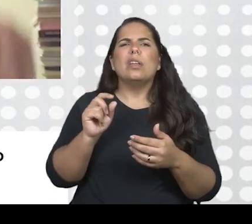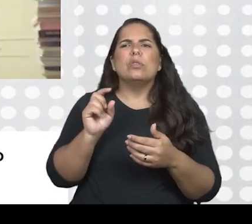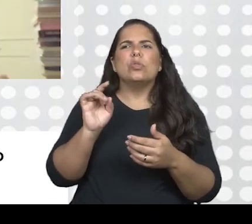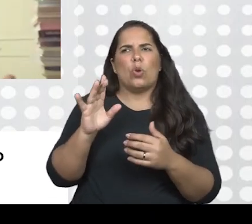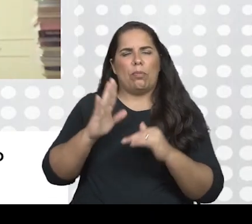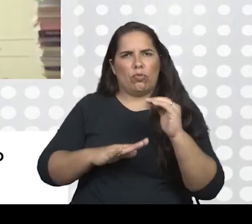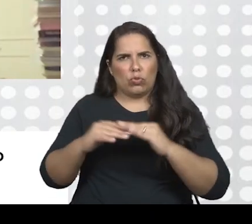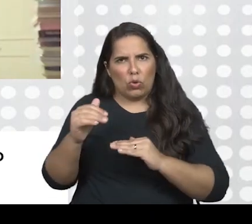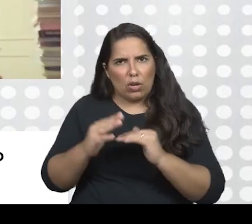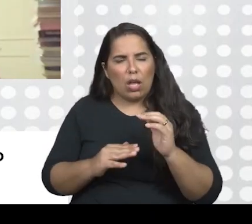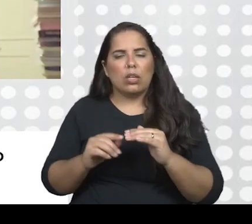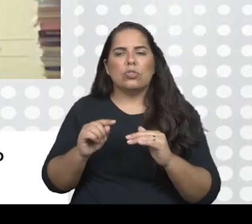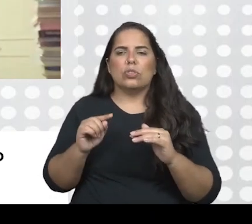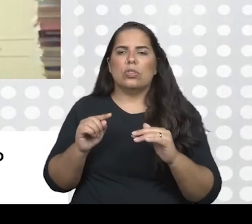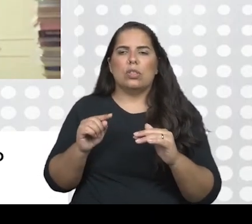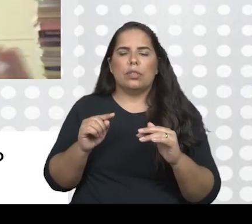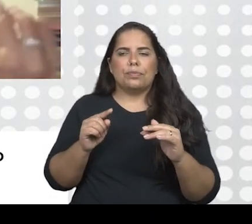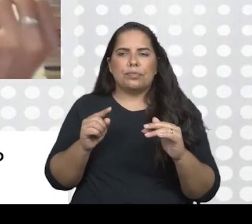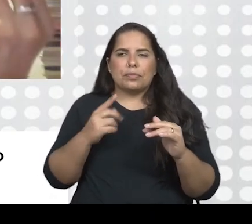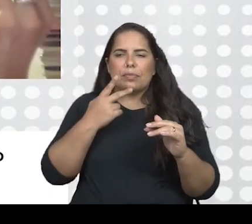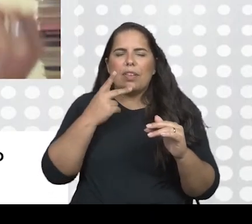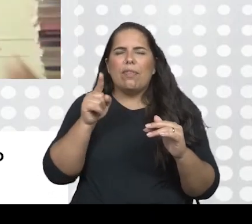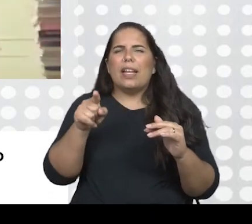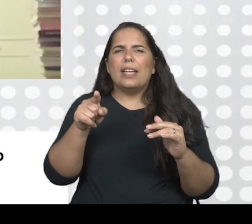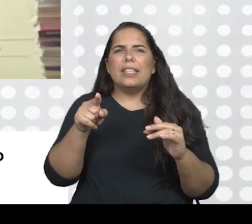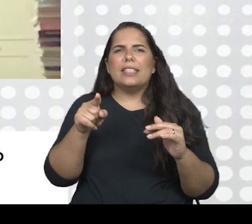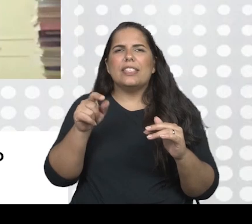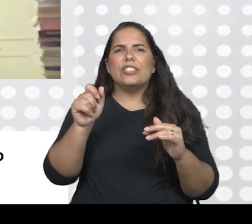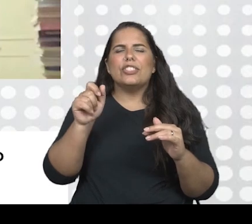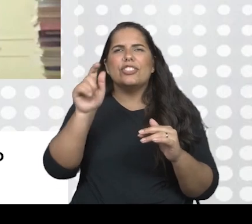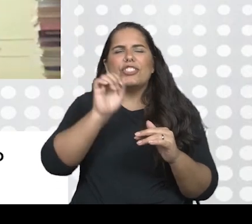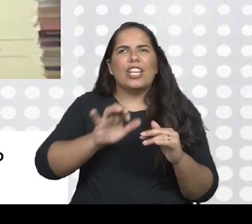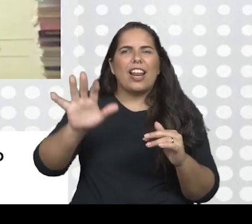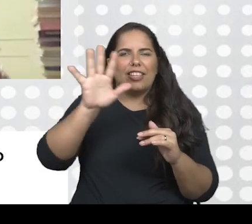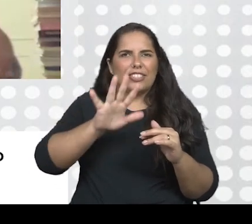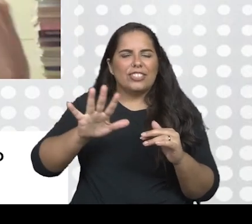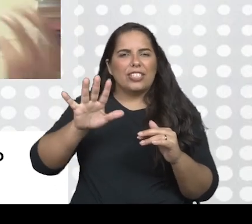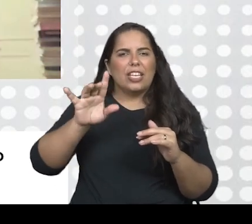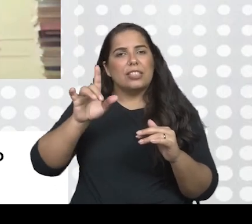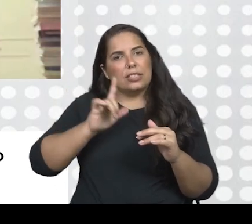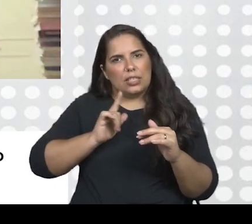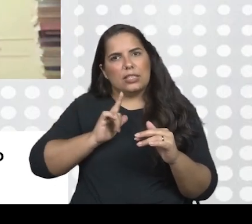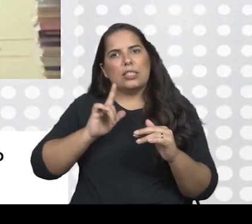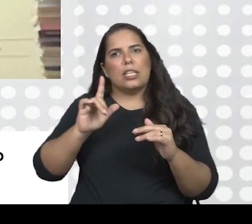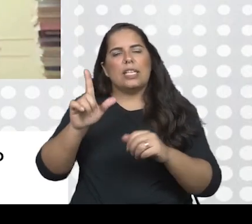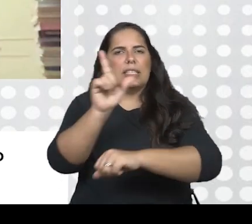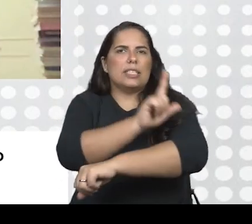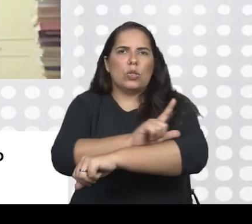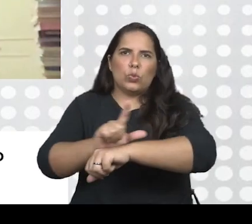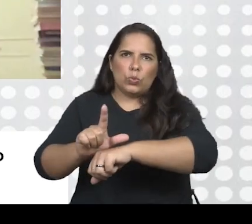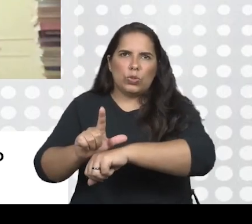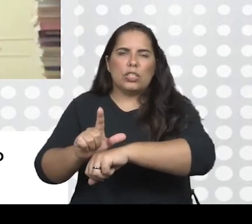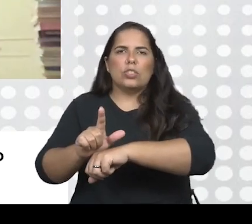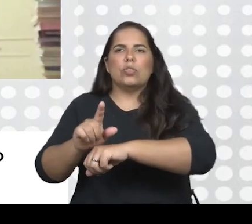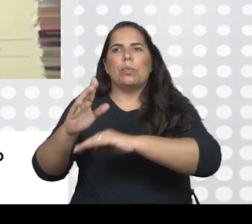dos profissionais do que a gente chama da generalistas, né, porque seriam os das licenciaturas e